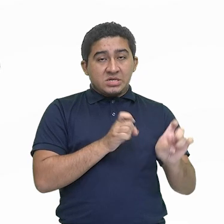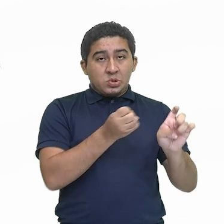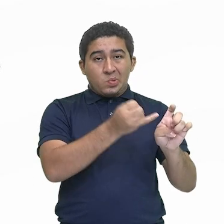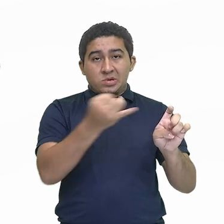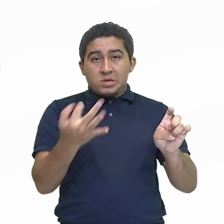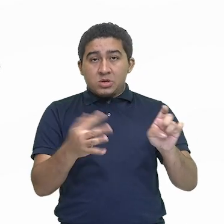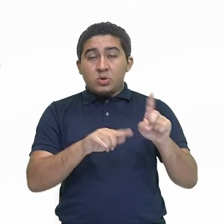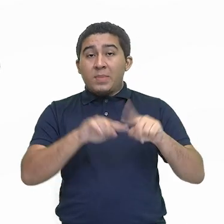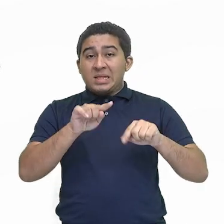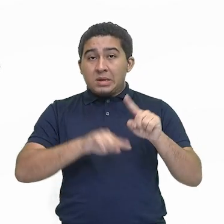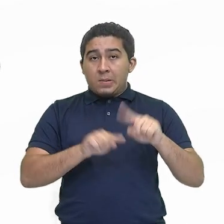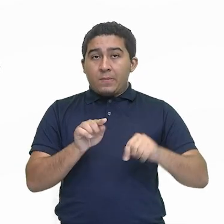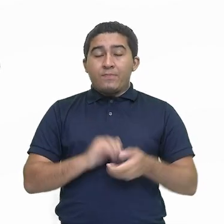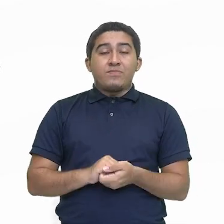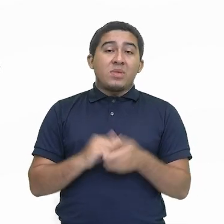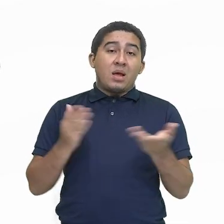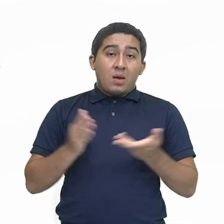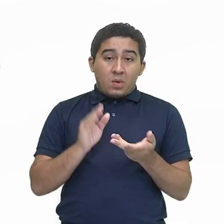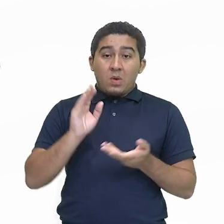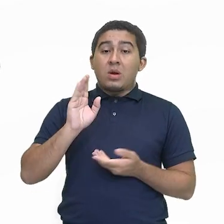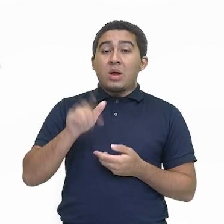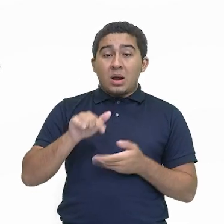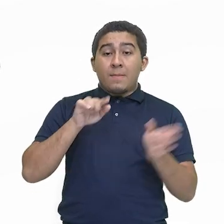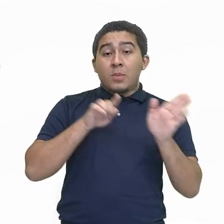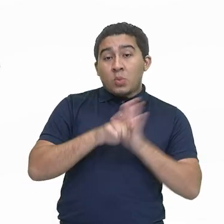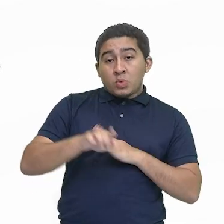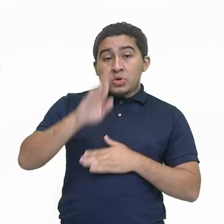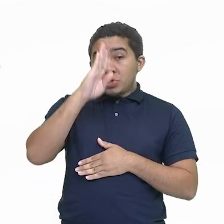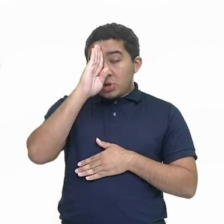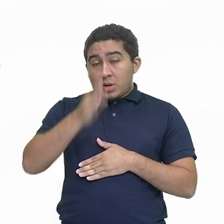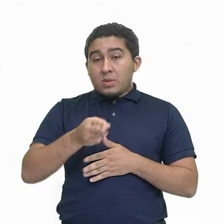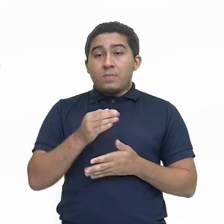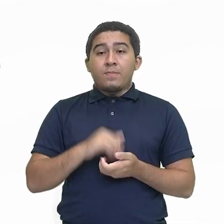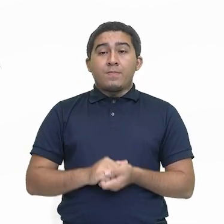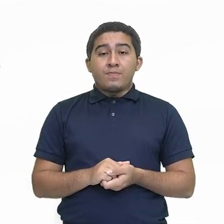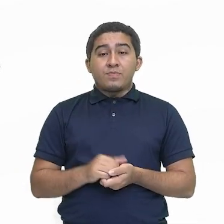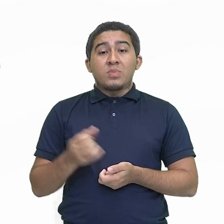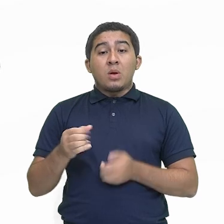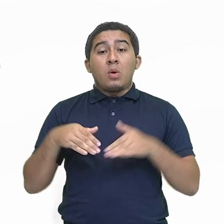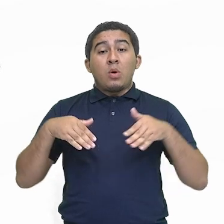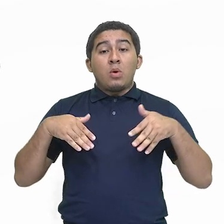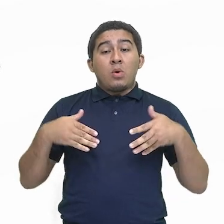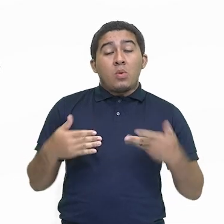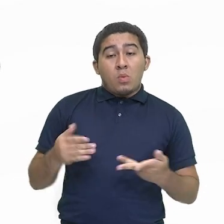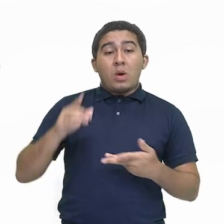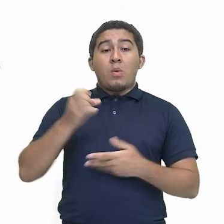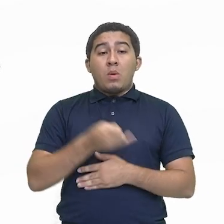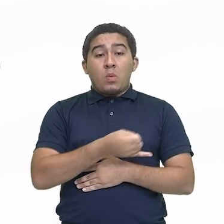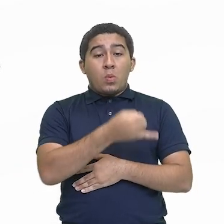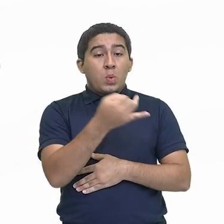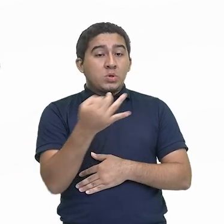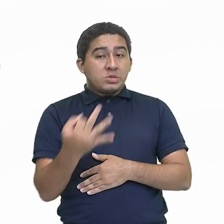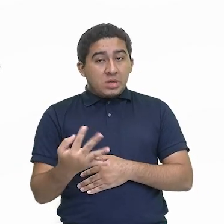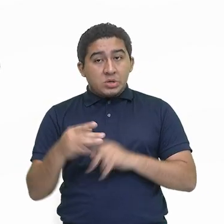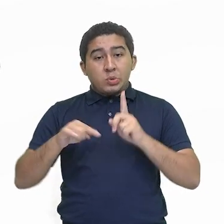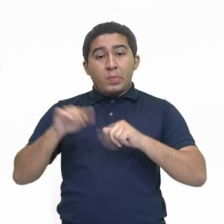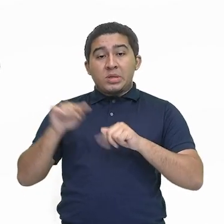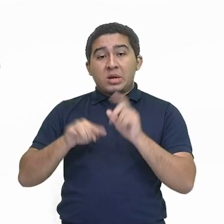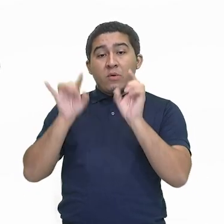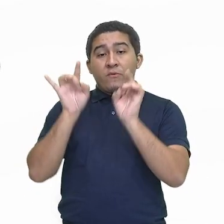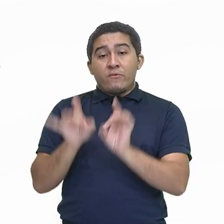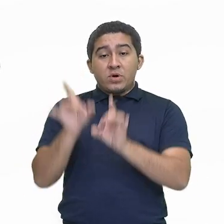unidades. Agora sim vem o comando da questão, acompanha aí comigo, ó. Qual a quantidade de